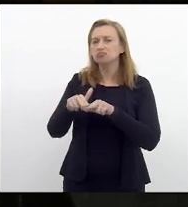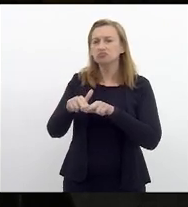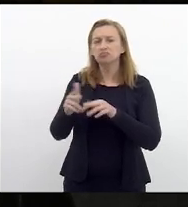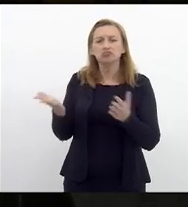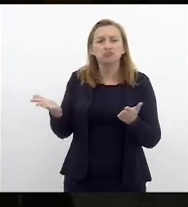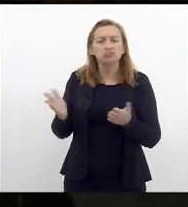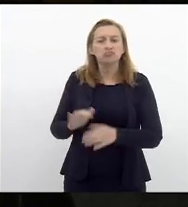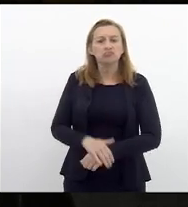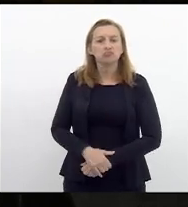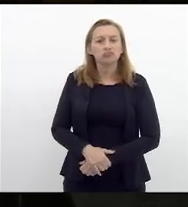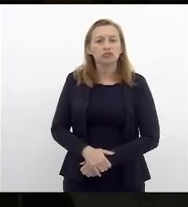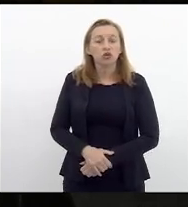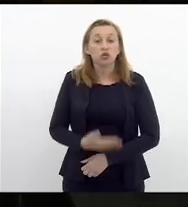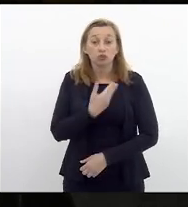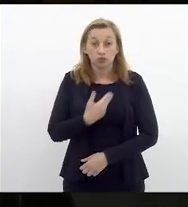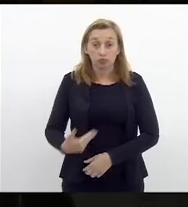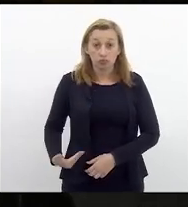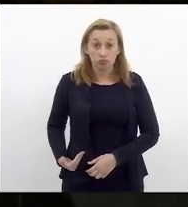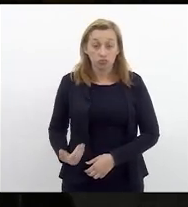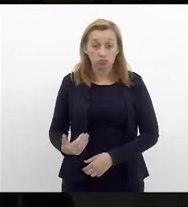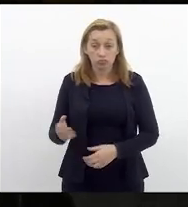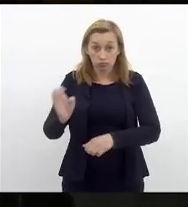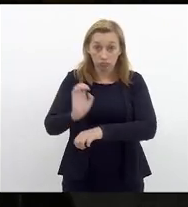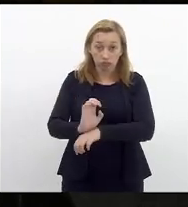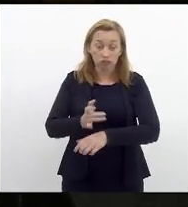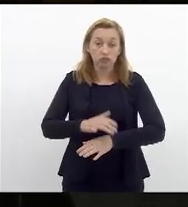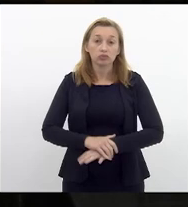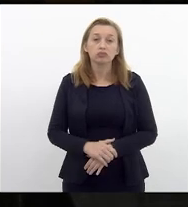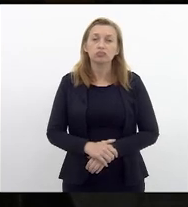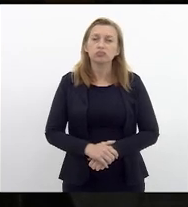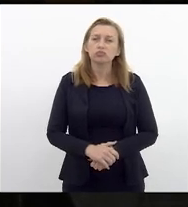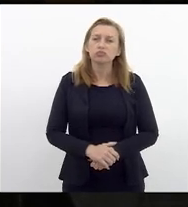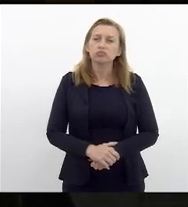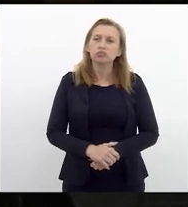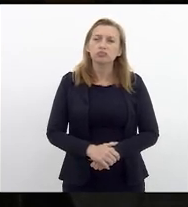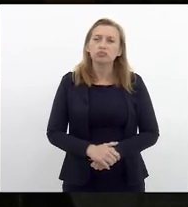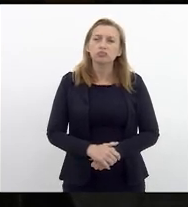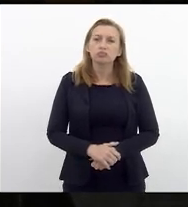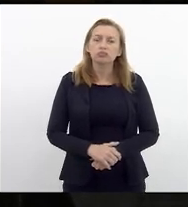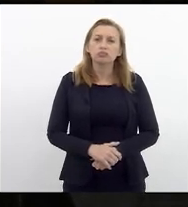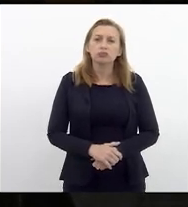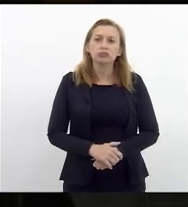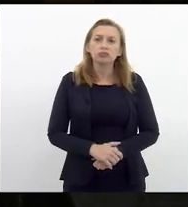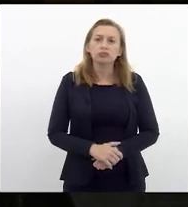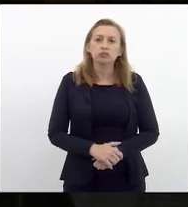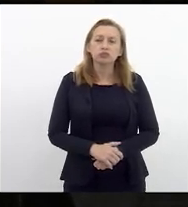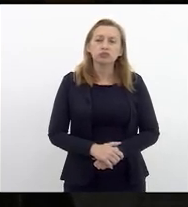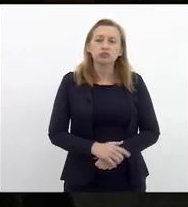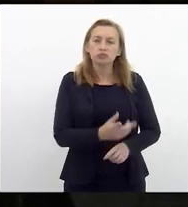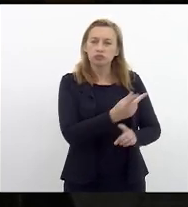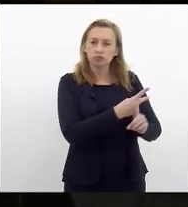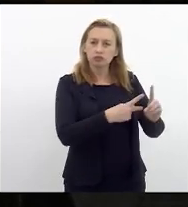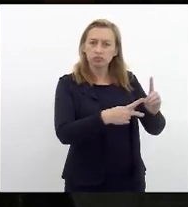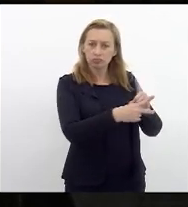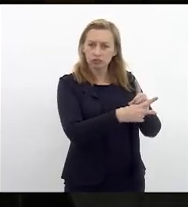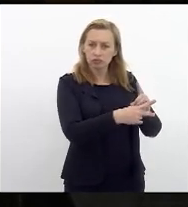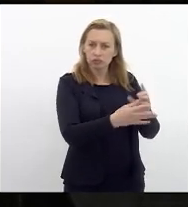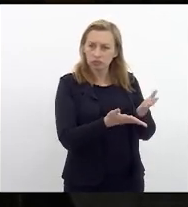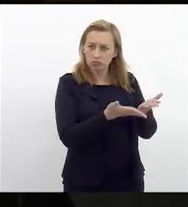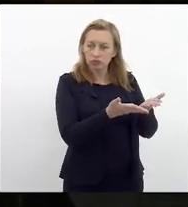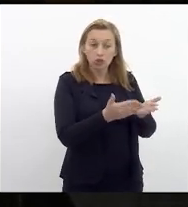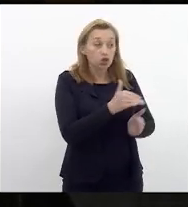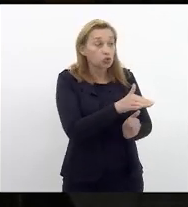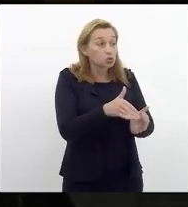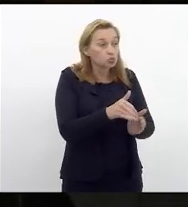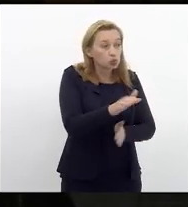governo do Estado acaba de conceder a iniciativa privada todas